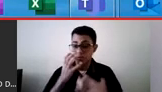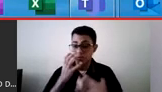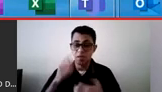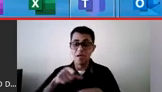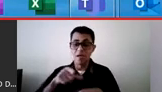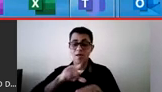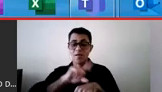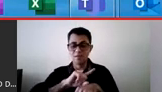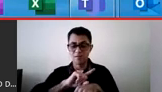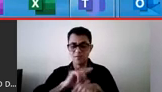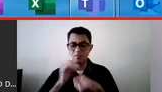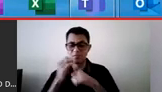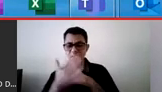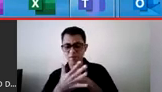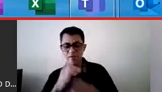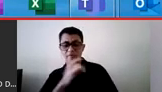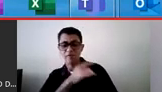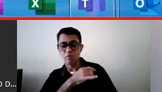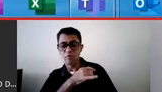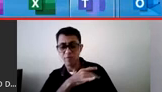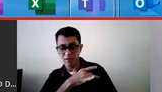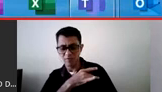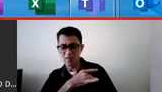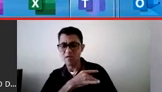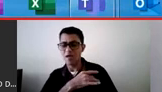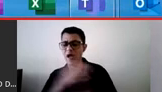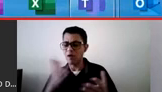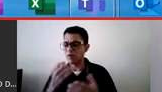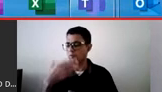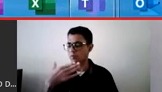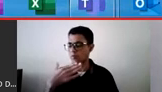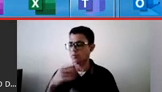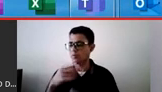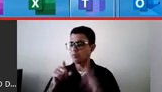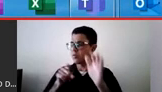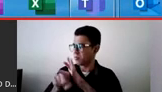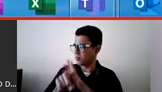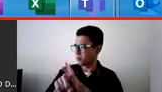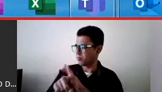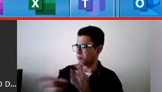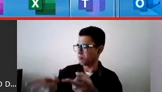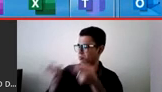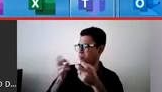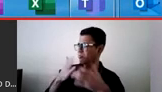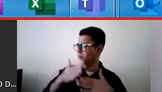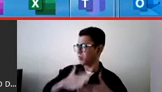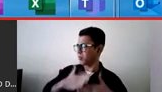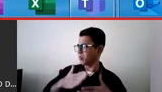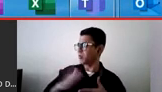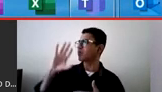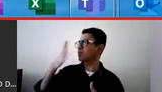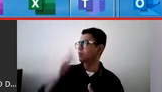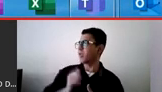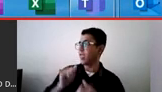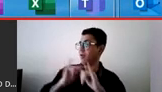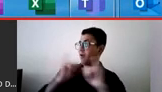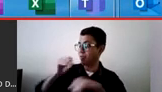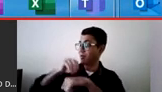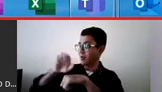né? Com bastante medo. Então, para mim, tá fazendo tão bem. Então, todo mundo que pergunta, nossa, tô te achando tão tranquila, o que, que você tá fazendo? Eu falo,